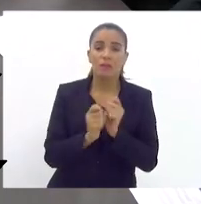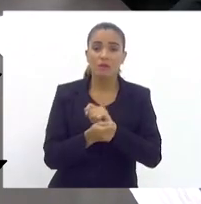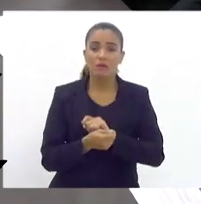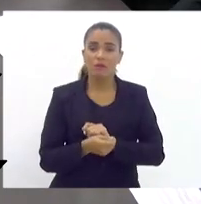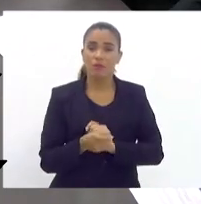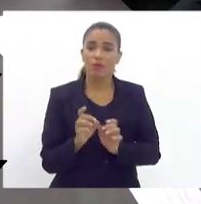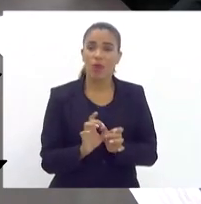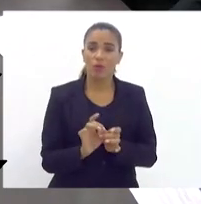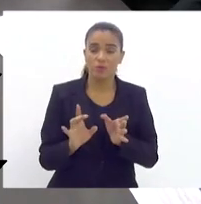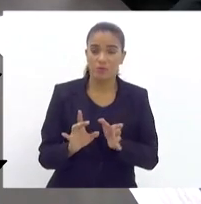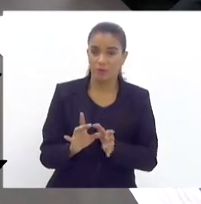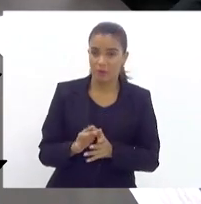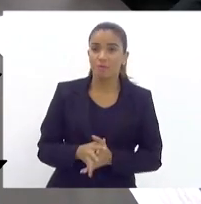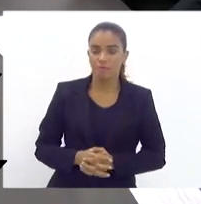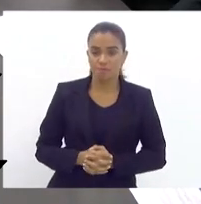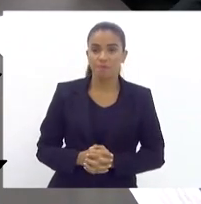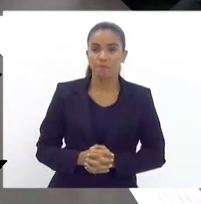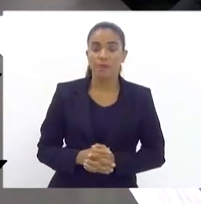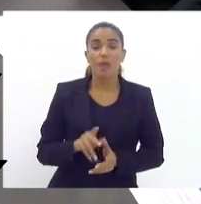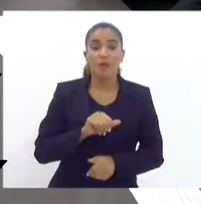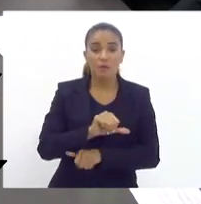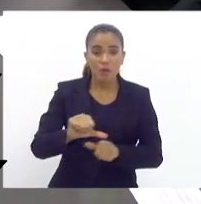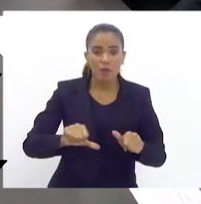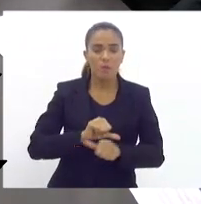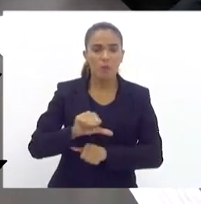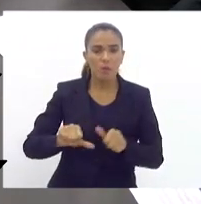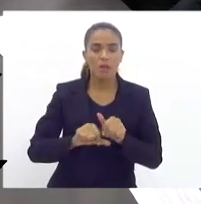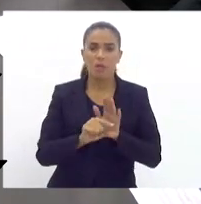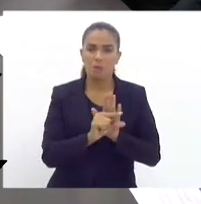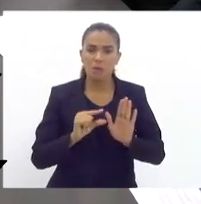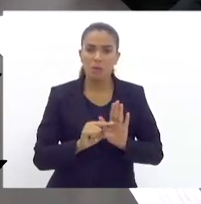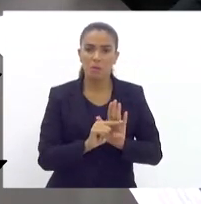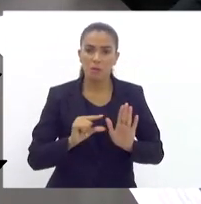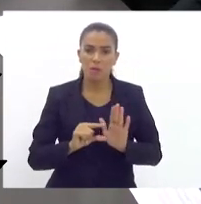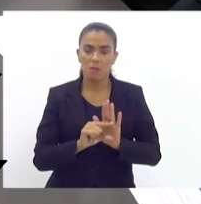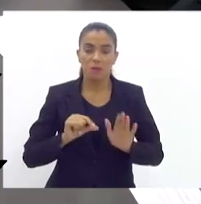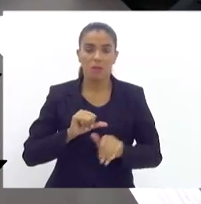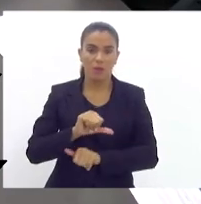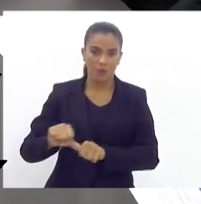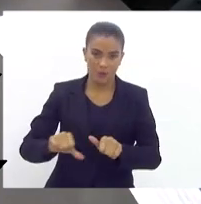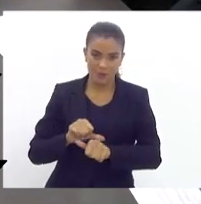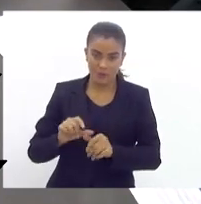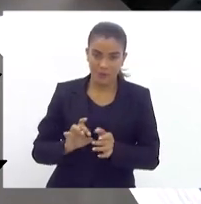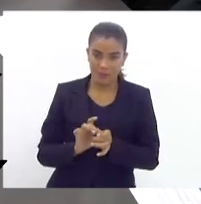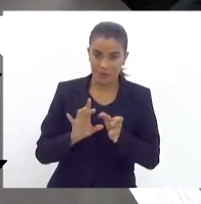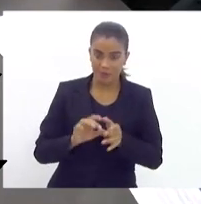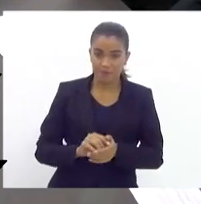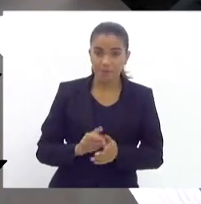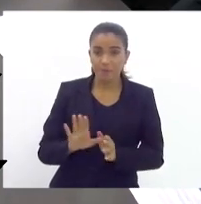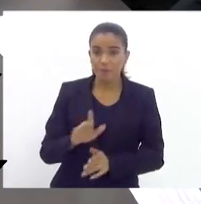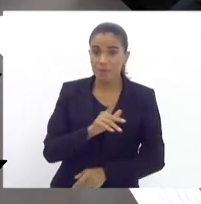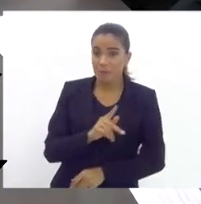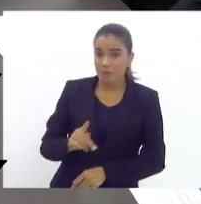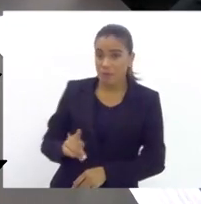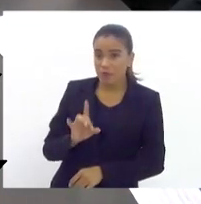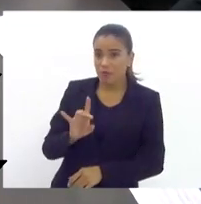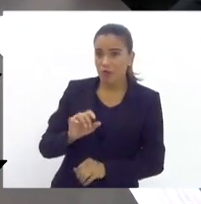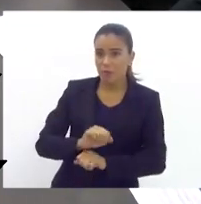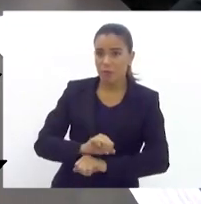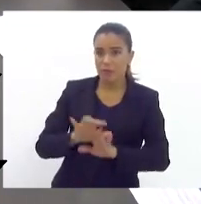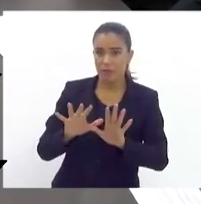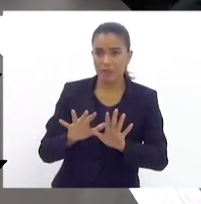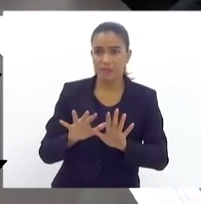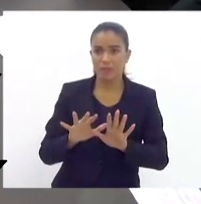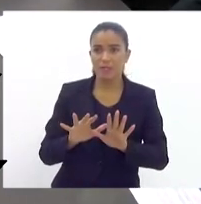o que o deputado Cozzolino falou aqui agora. Se transformando as emendas de Vossa Excelência em autorizativos. Presidente, só para ficar claro